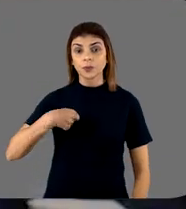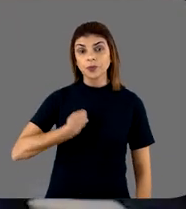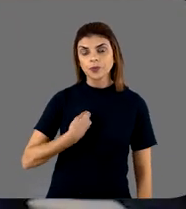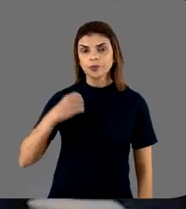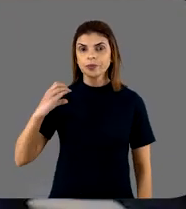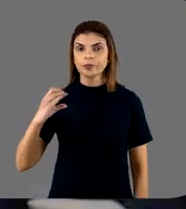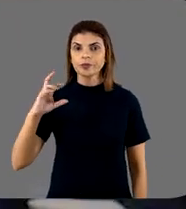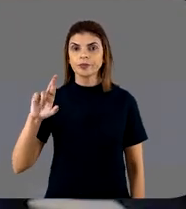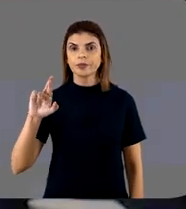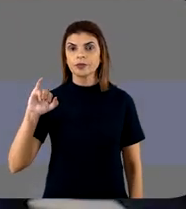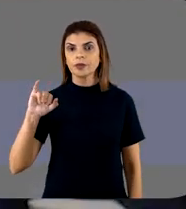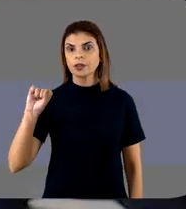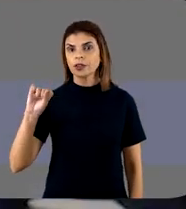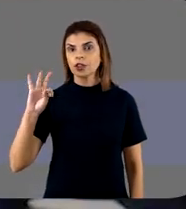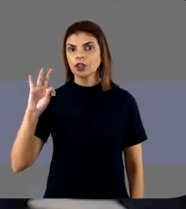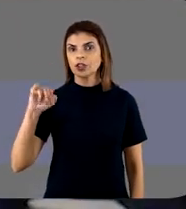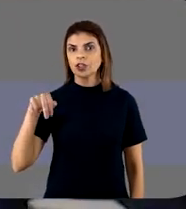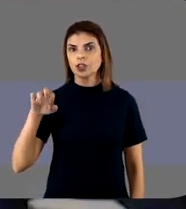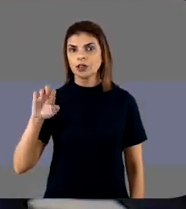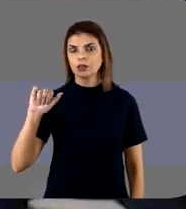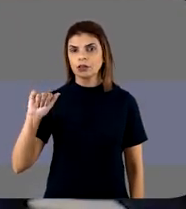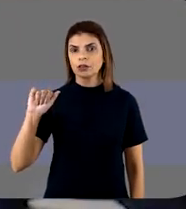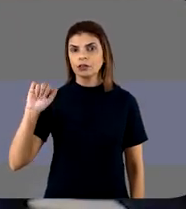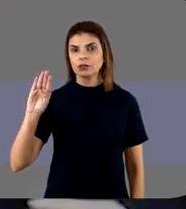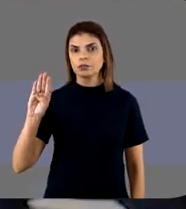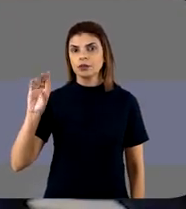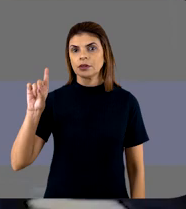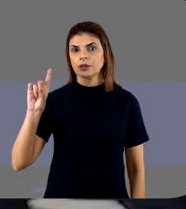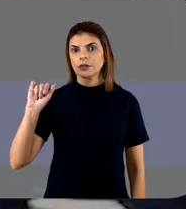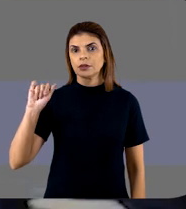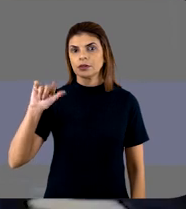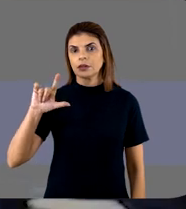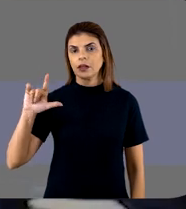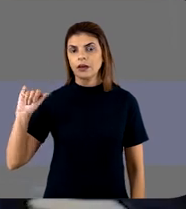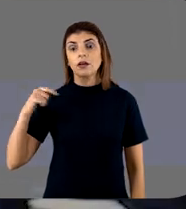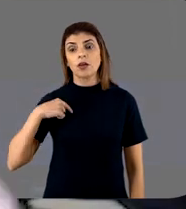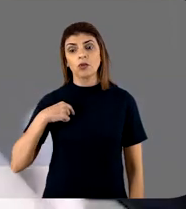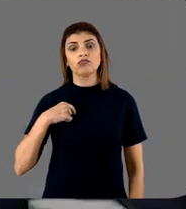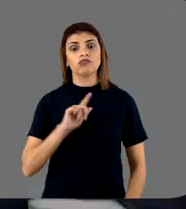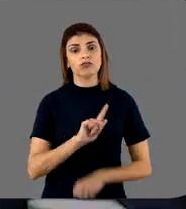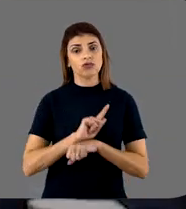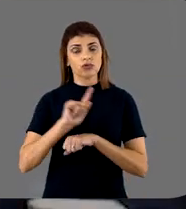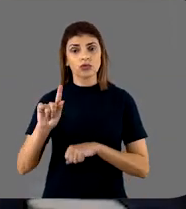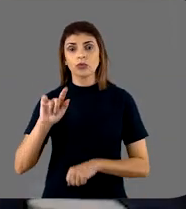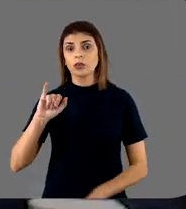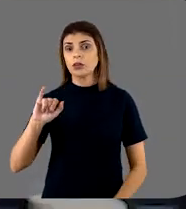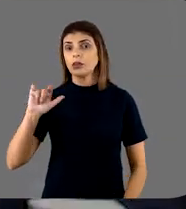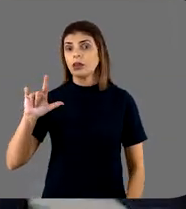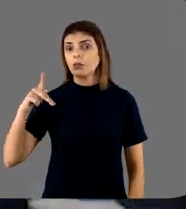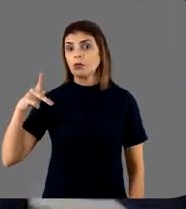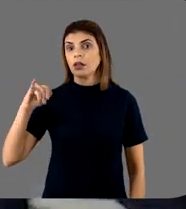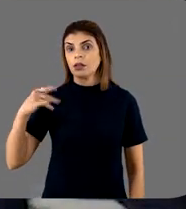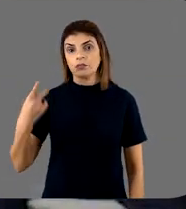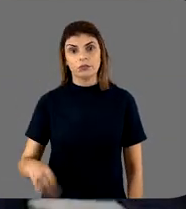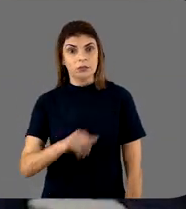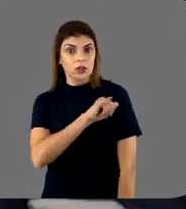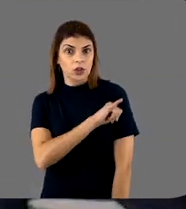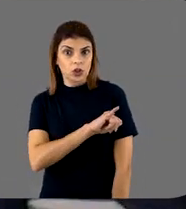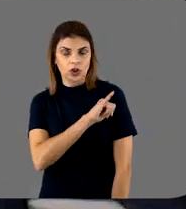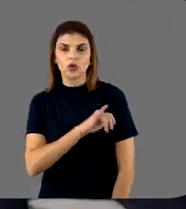Sou Cristine Abdala, sou gestora de uma LPI no Rio de Janeiro já há mais de 20 anos,